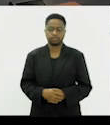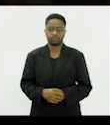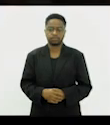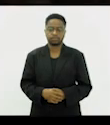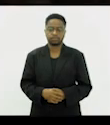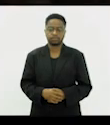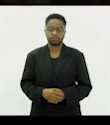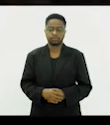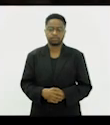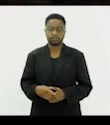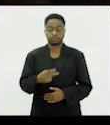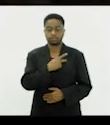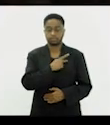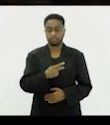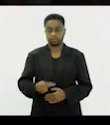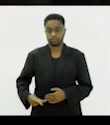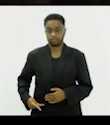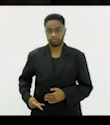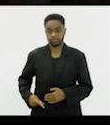Senhor presidente,